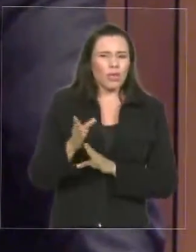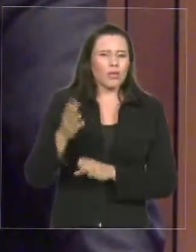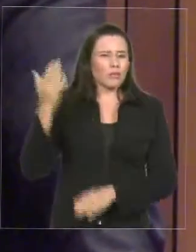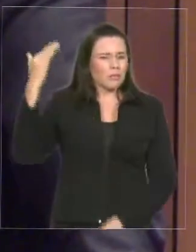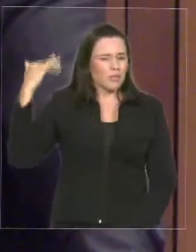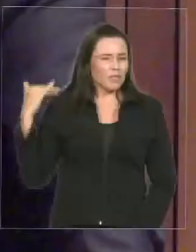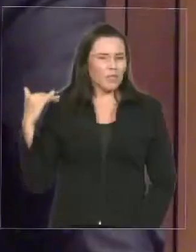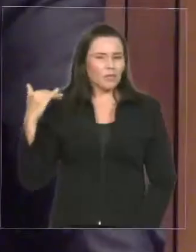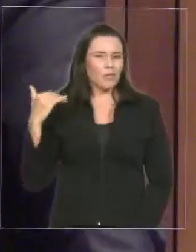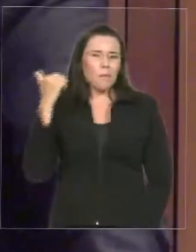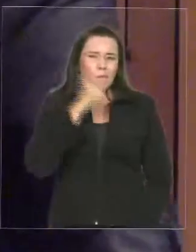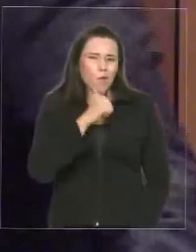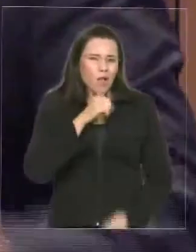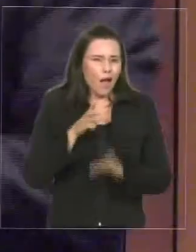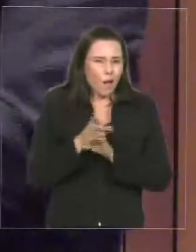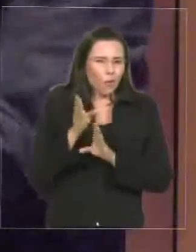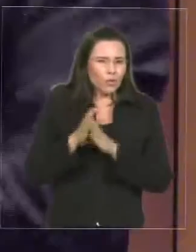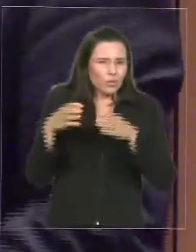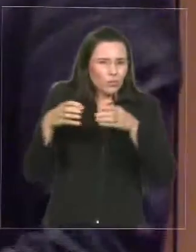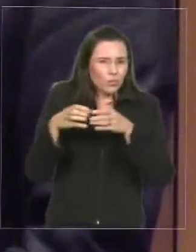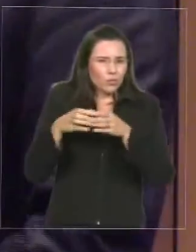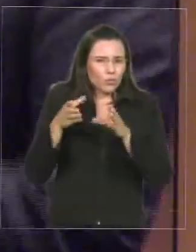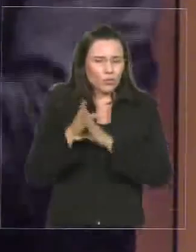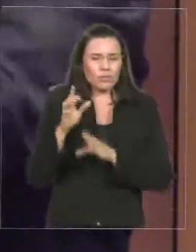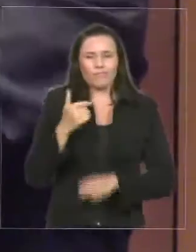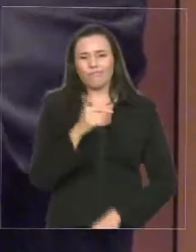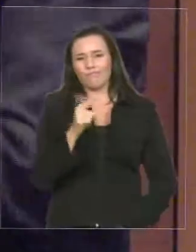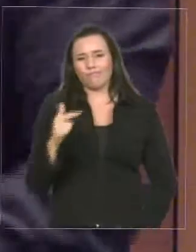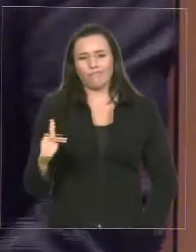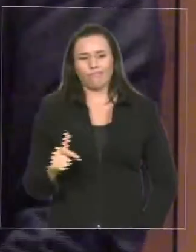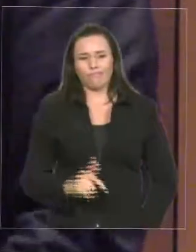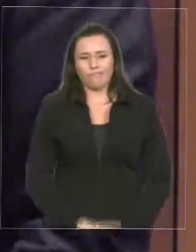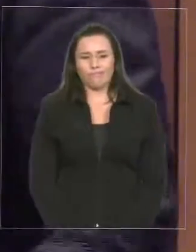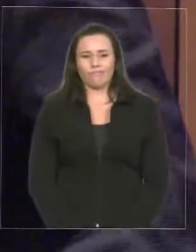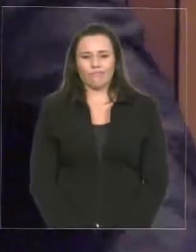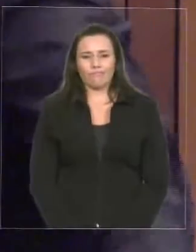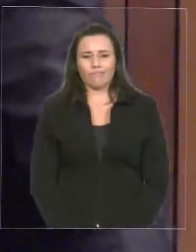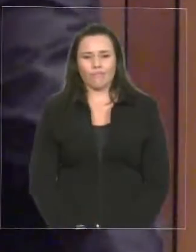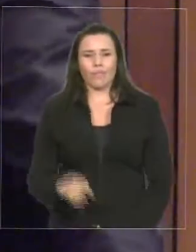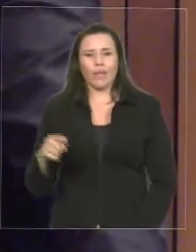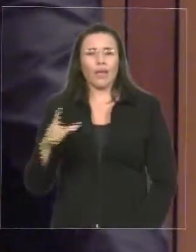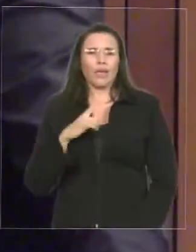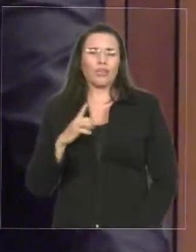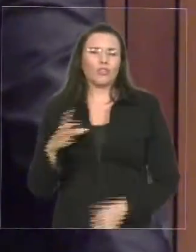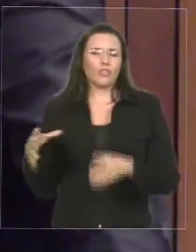passados. E ali se decidia o destino daquela comunidade.